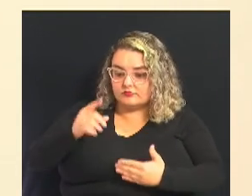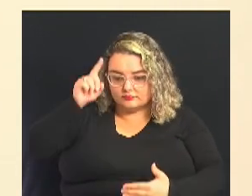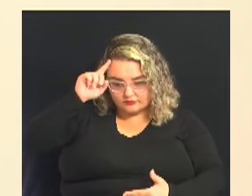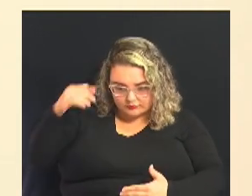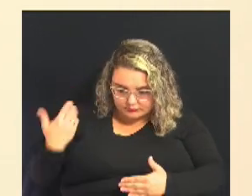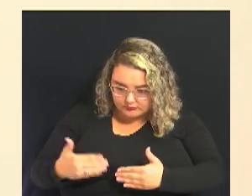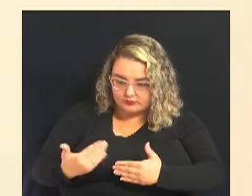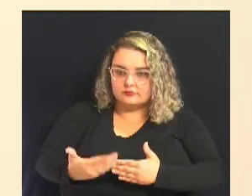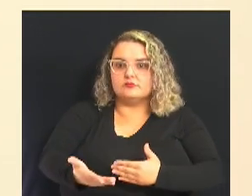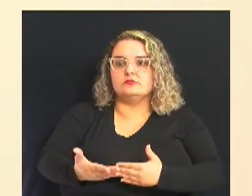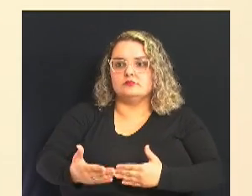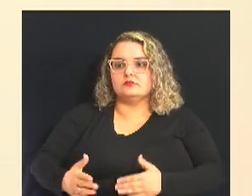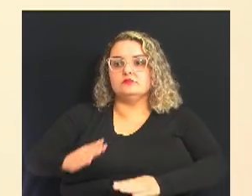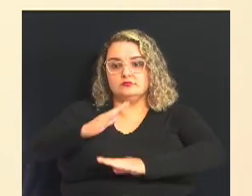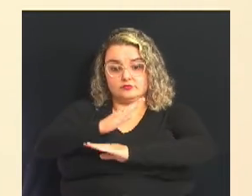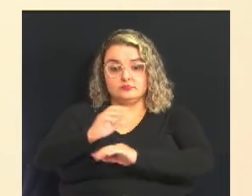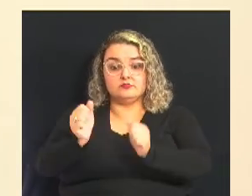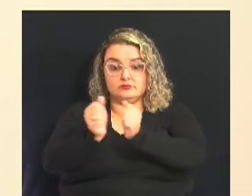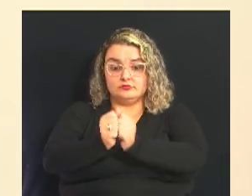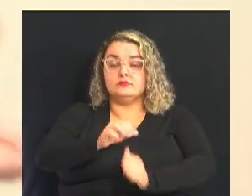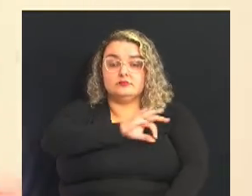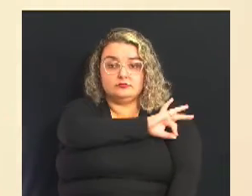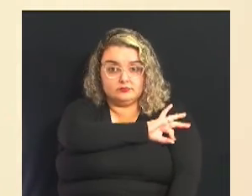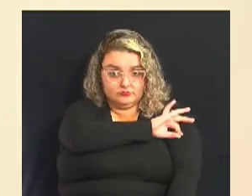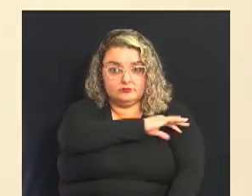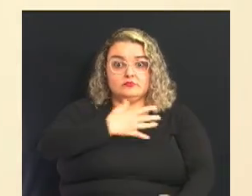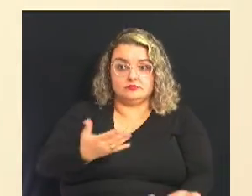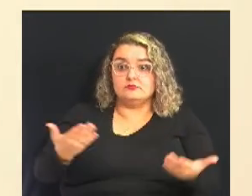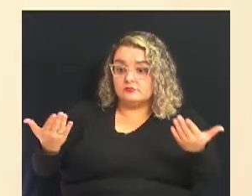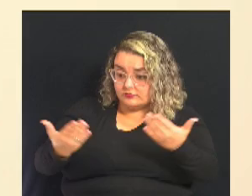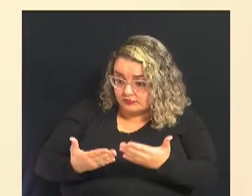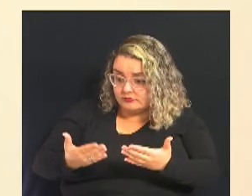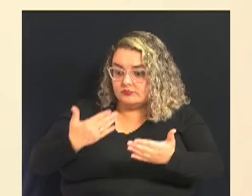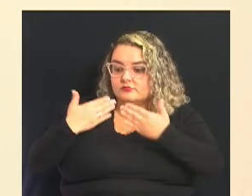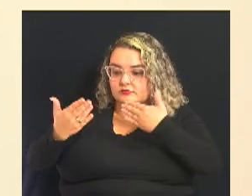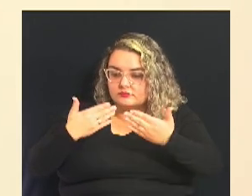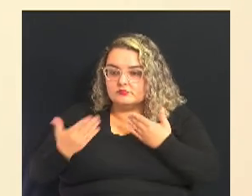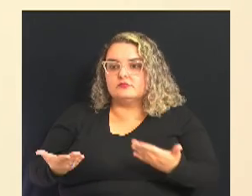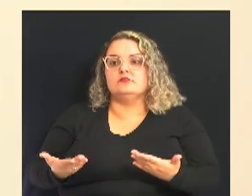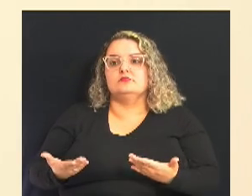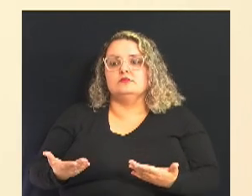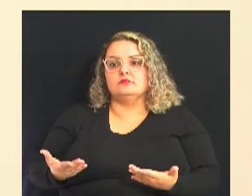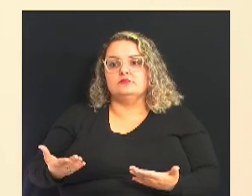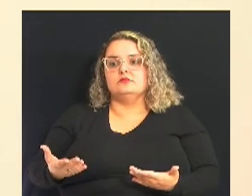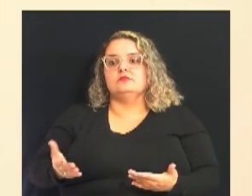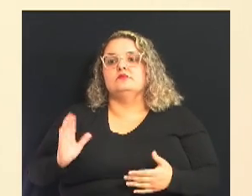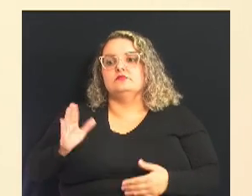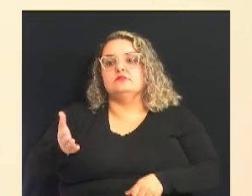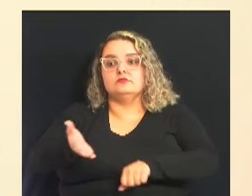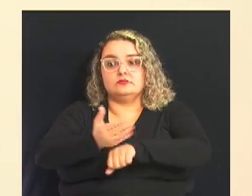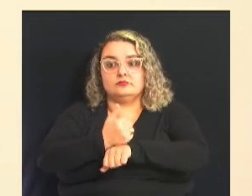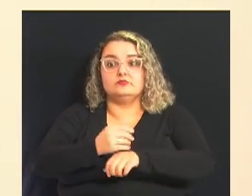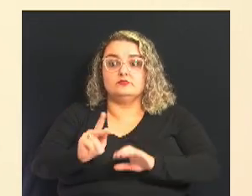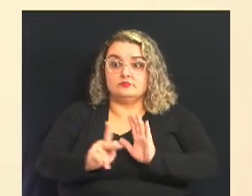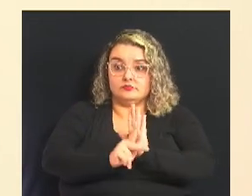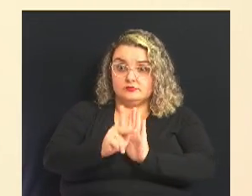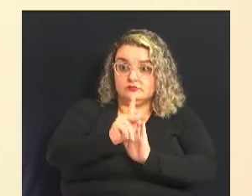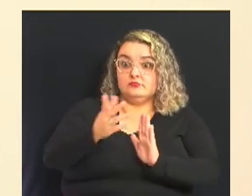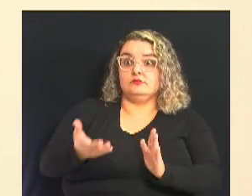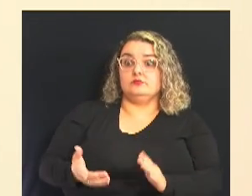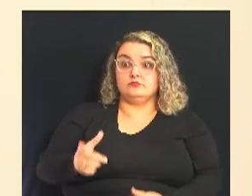entre a Câmara e a Prefeitura, e a gente agora, até na conversa aqui, a gente antecipou um projeto que a gente tem para